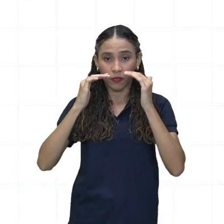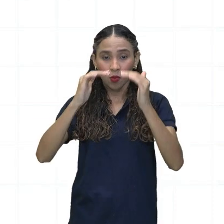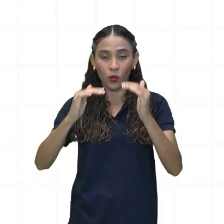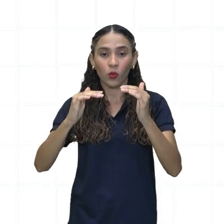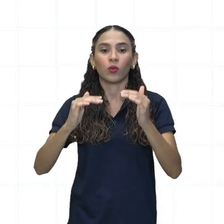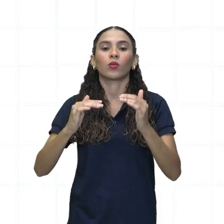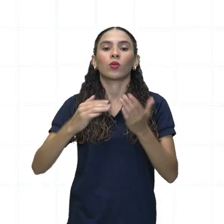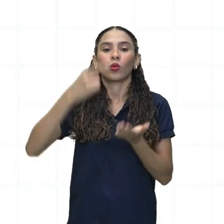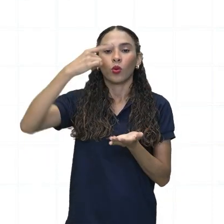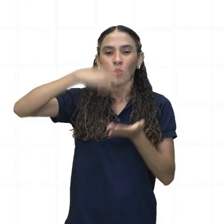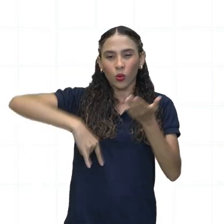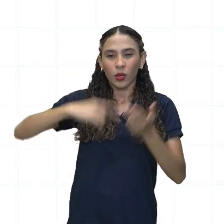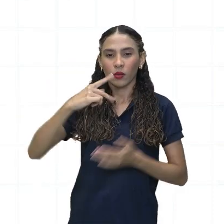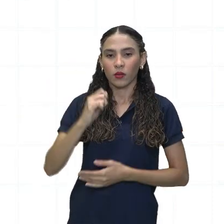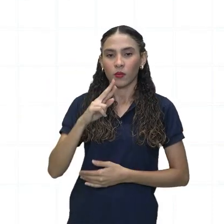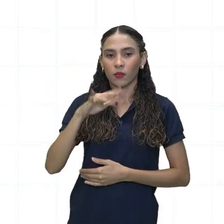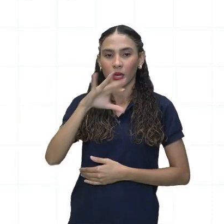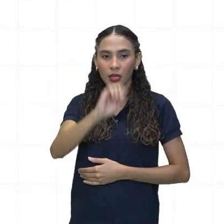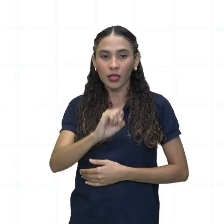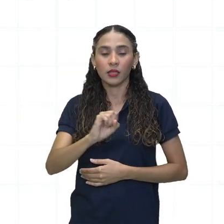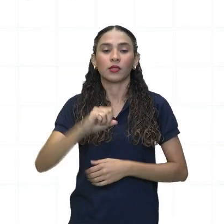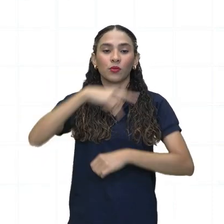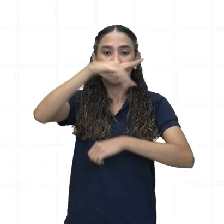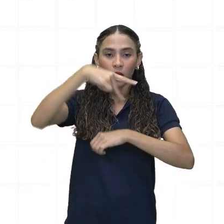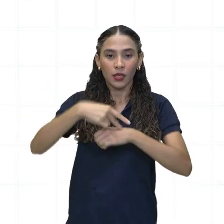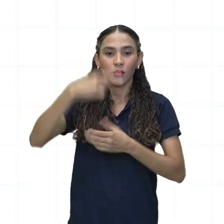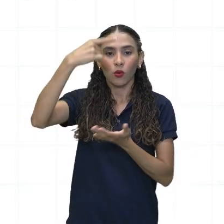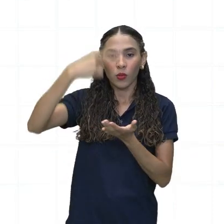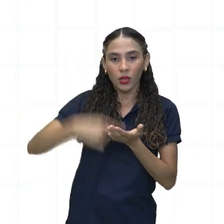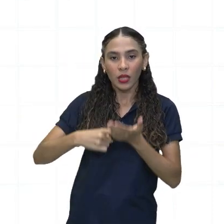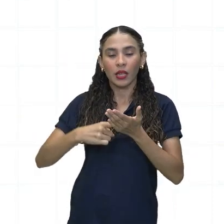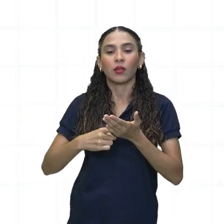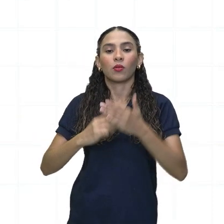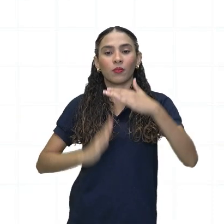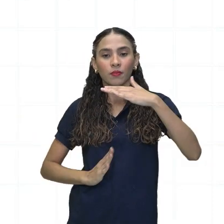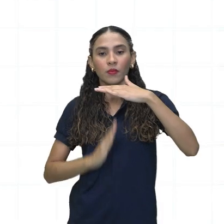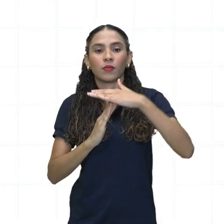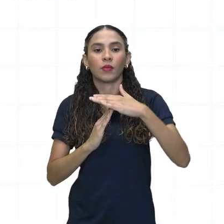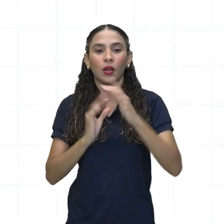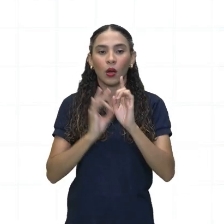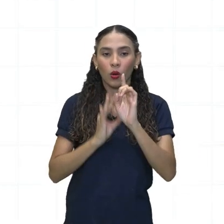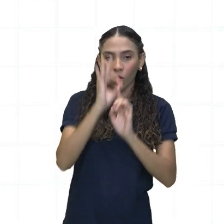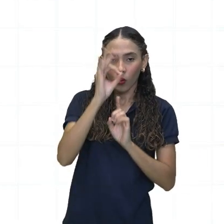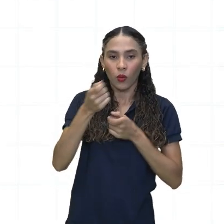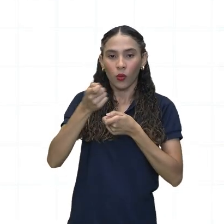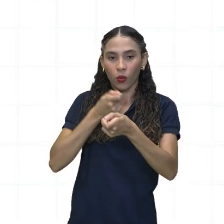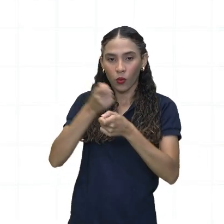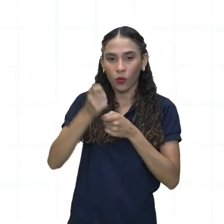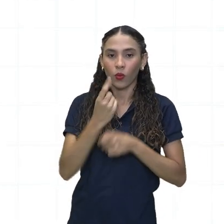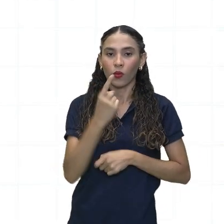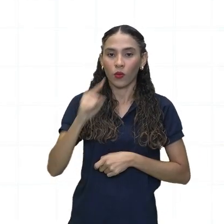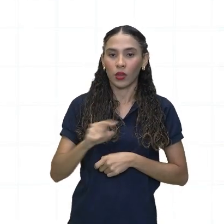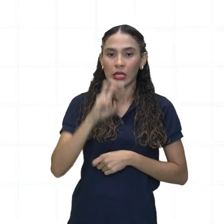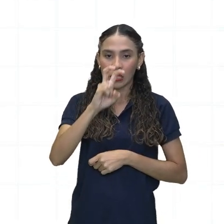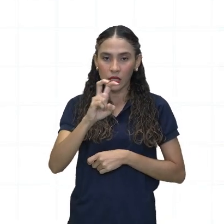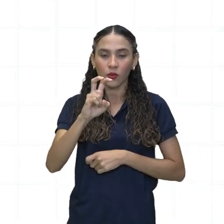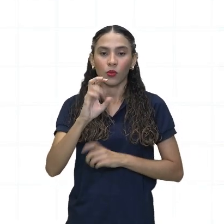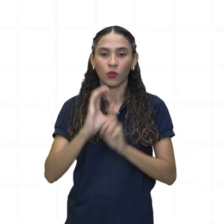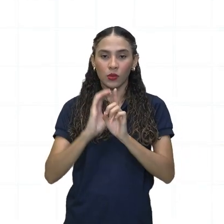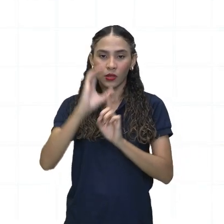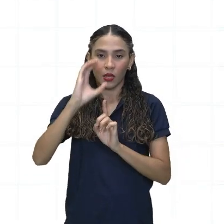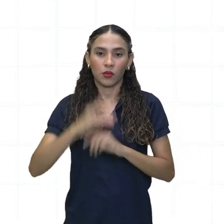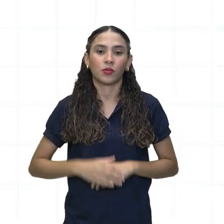Paris, quando as nações se comprometeram a limitar o aumento da temperatura da Terra em 1,5 graus